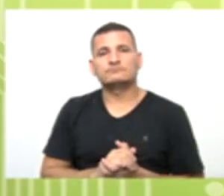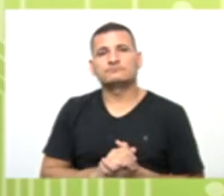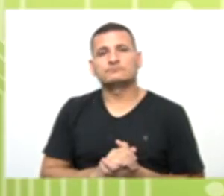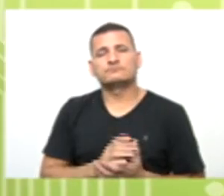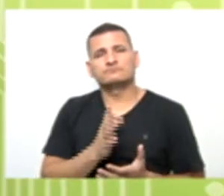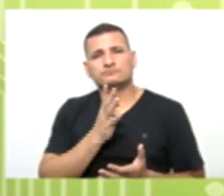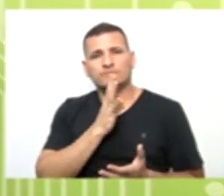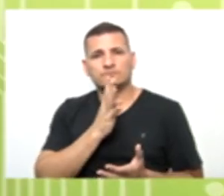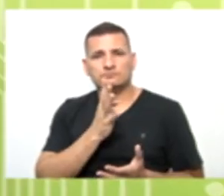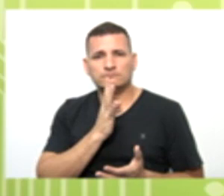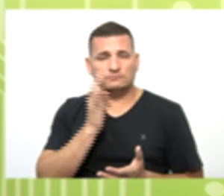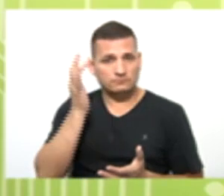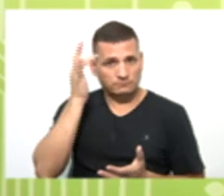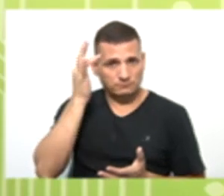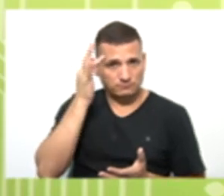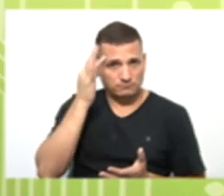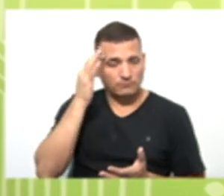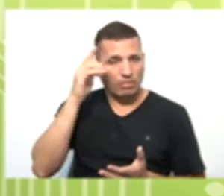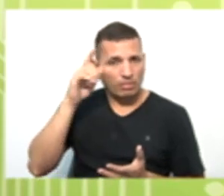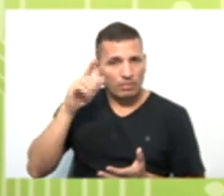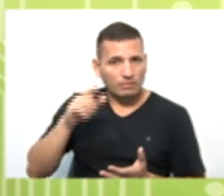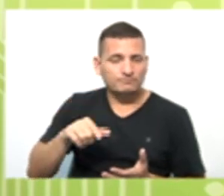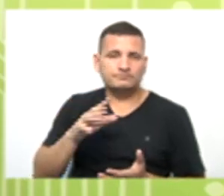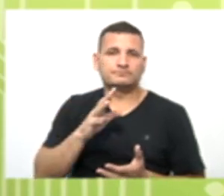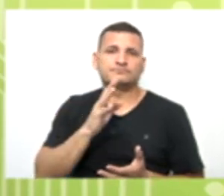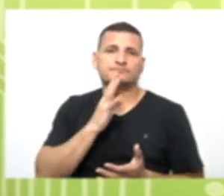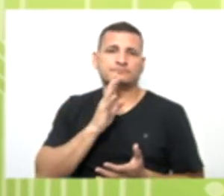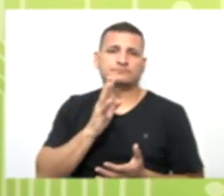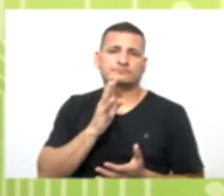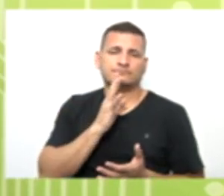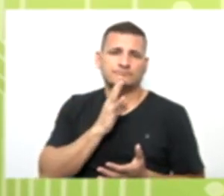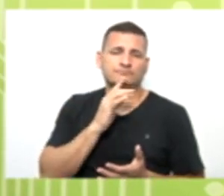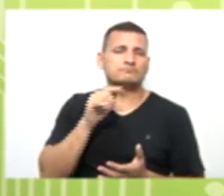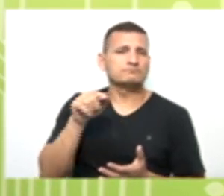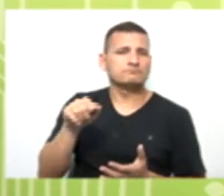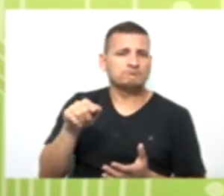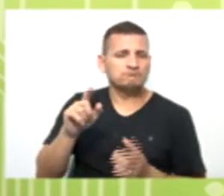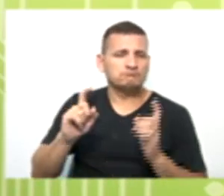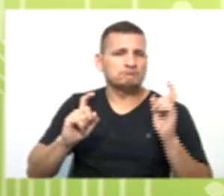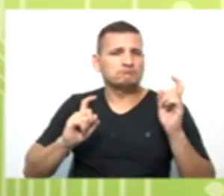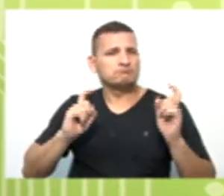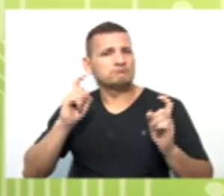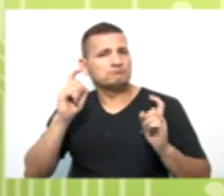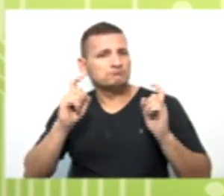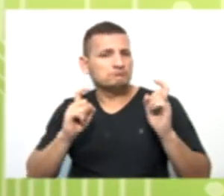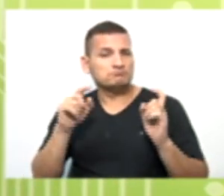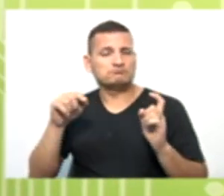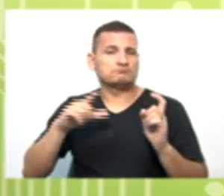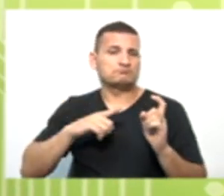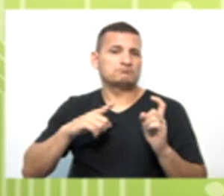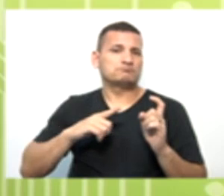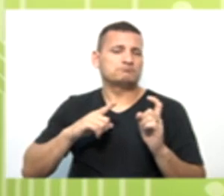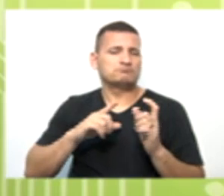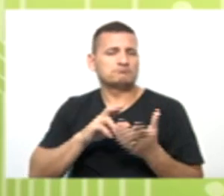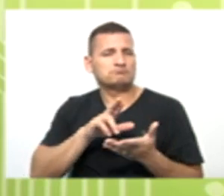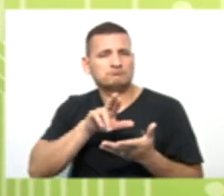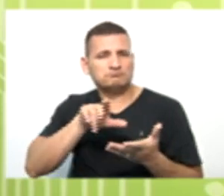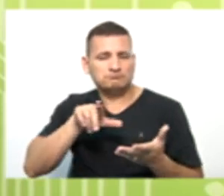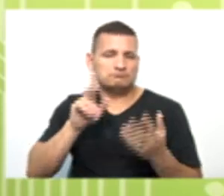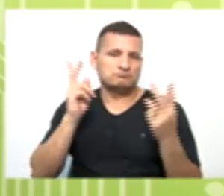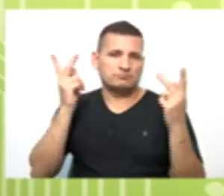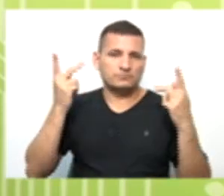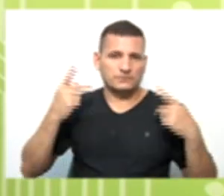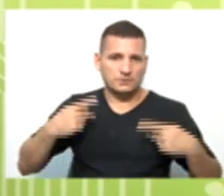nós definimos como aquele tipo de conhecimento que se preocupa com as questões humanas. Todas